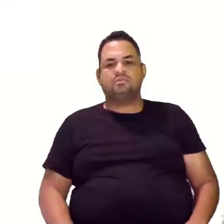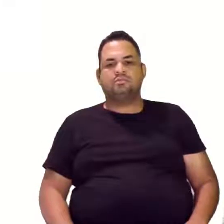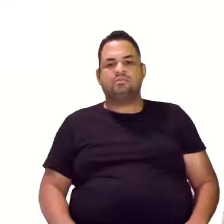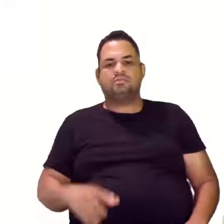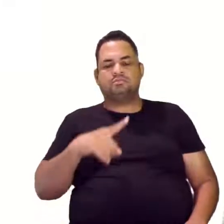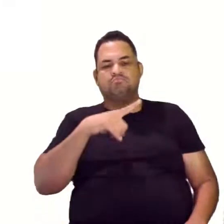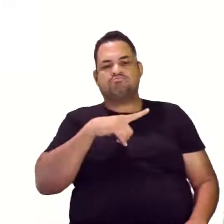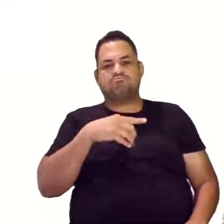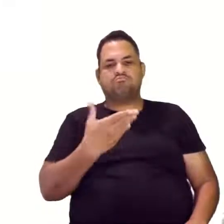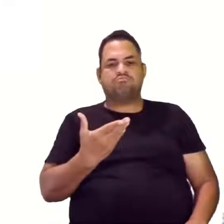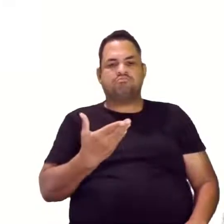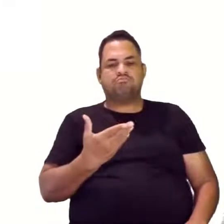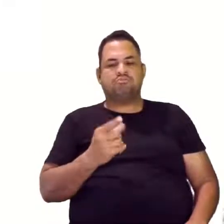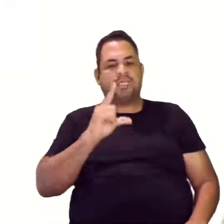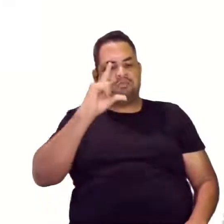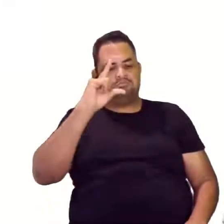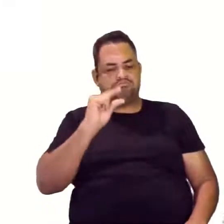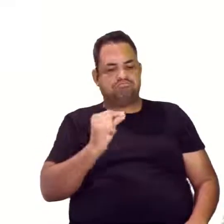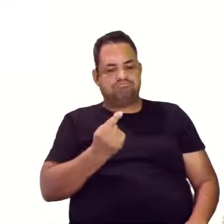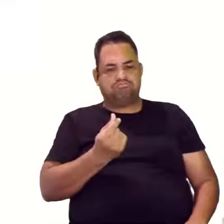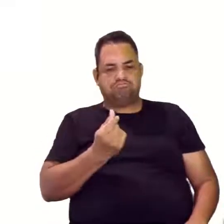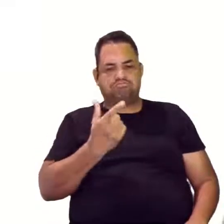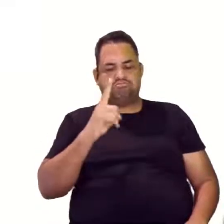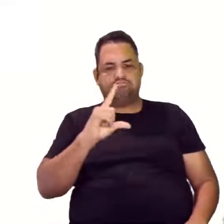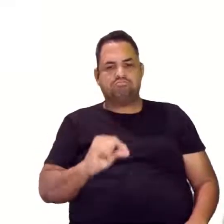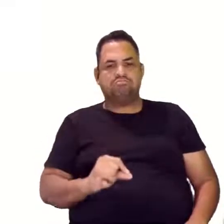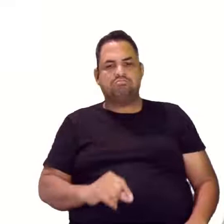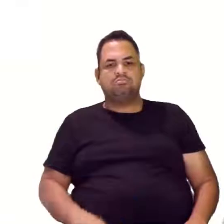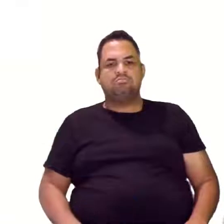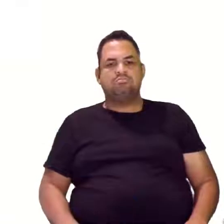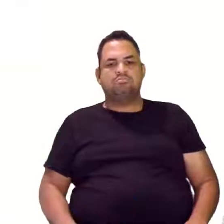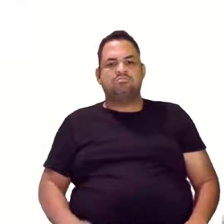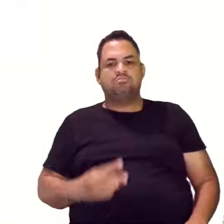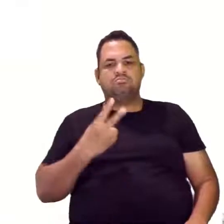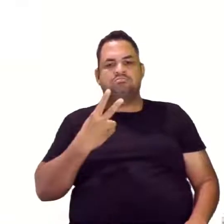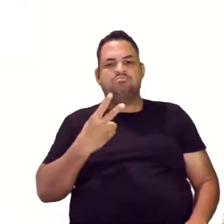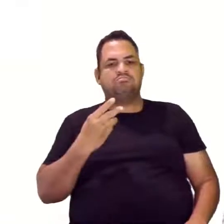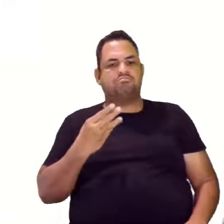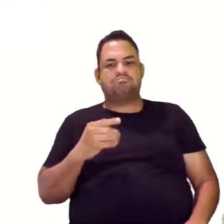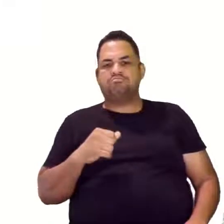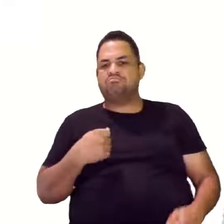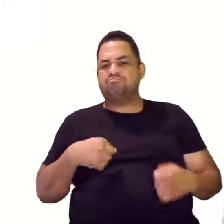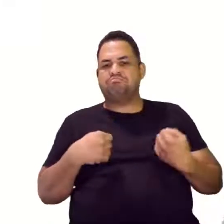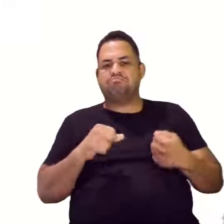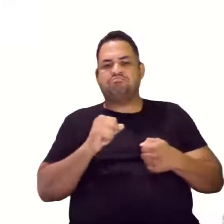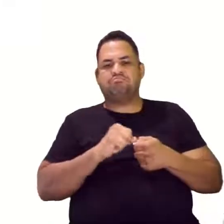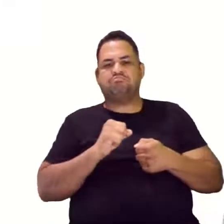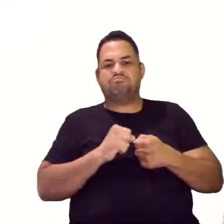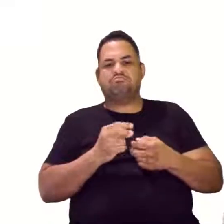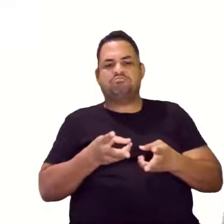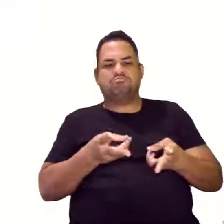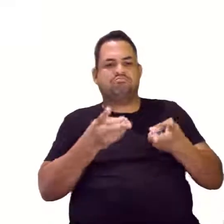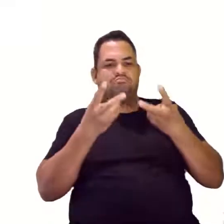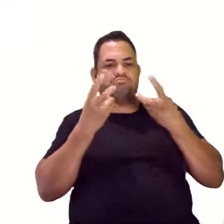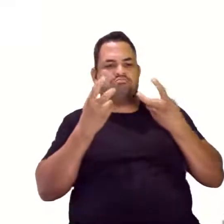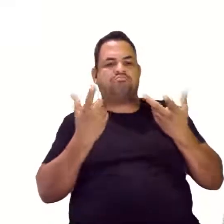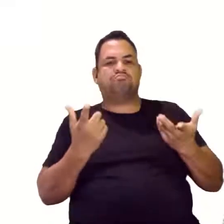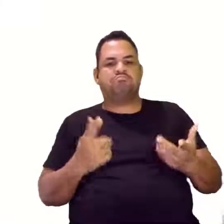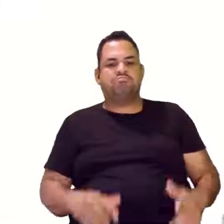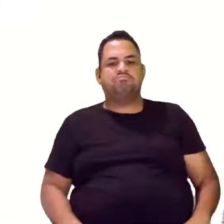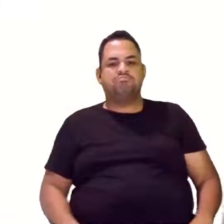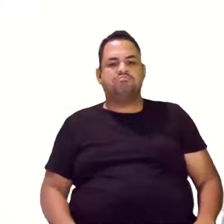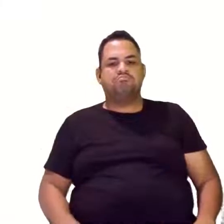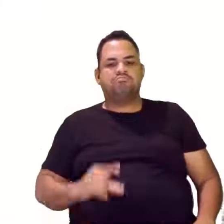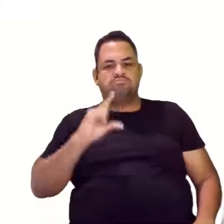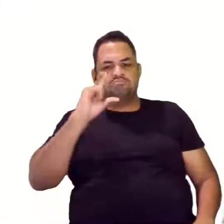4.750. Tem menos peça, quer dizer, vai ter menos lucro do que o 2. Ah, então o 2 e o 3 não precisa nem fazer. A gente já percebe aí que